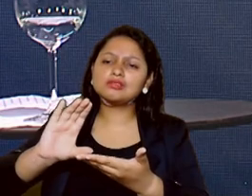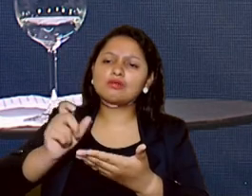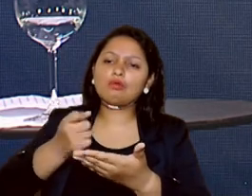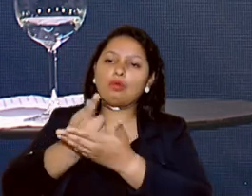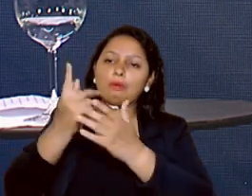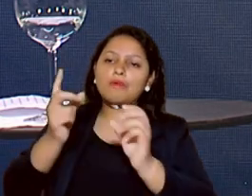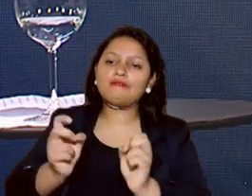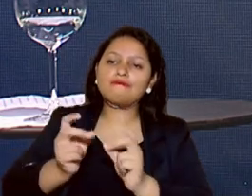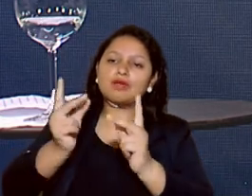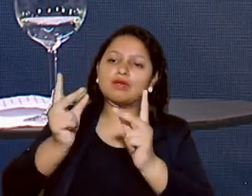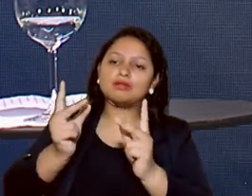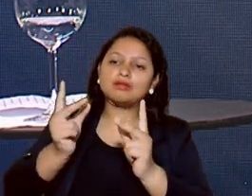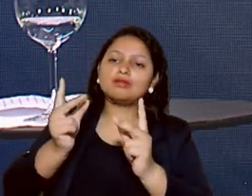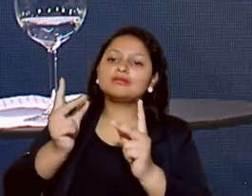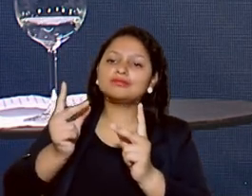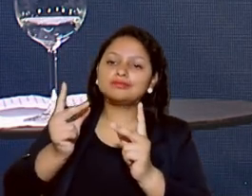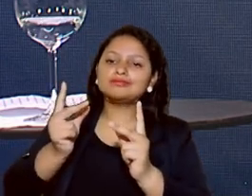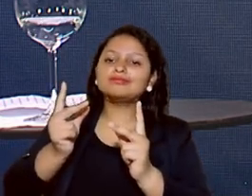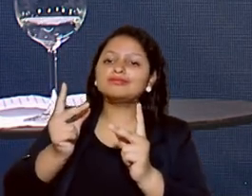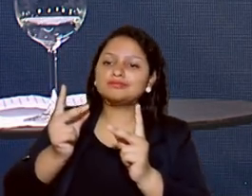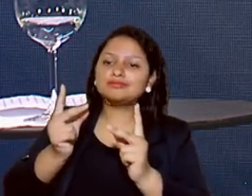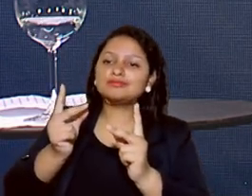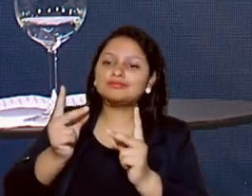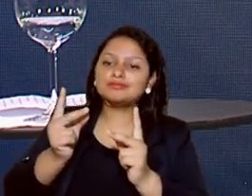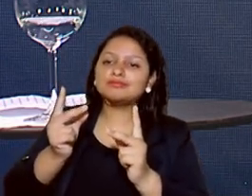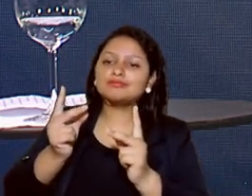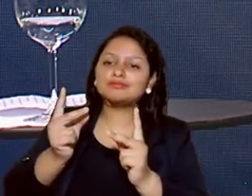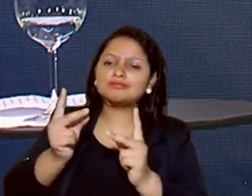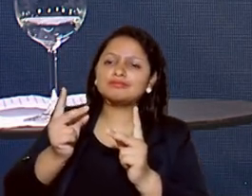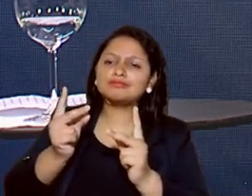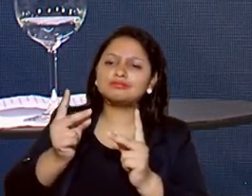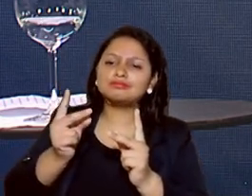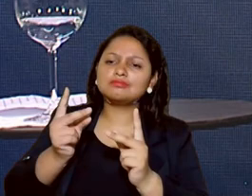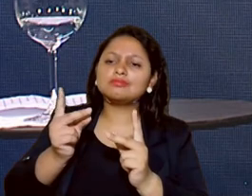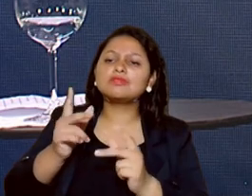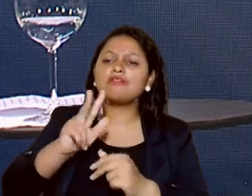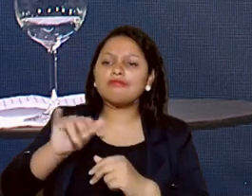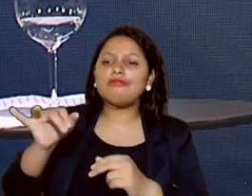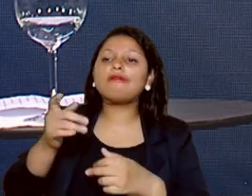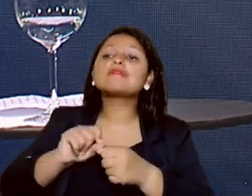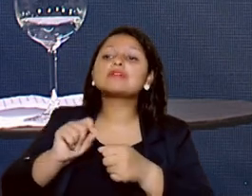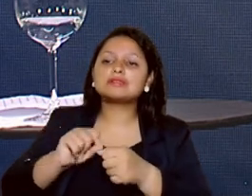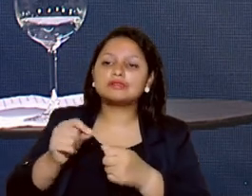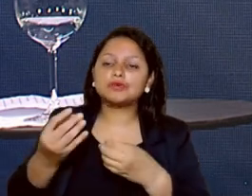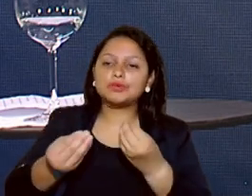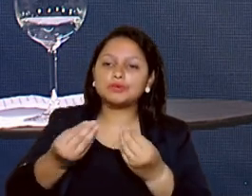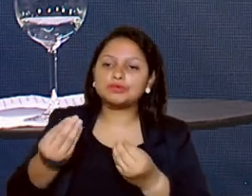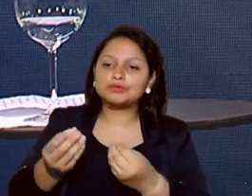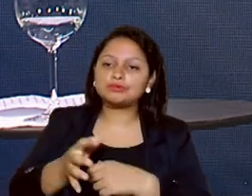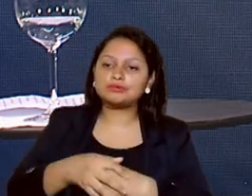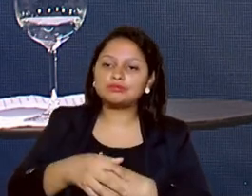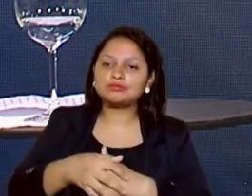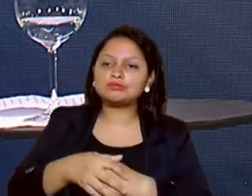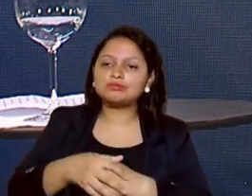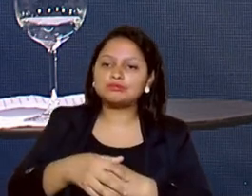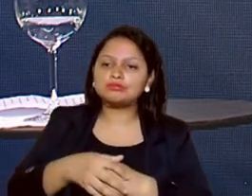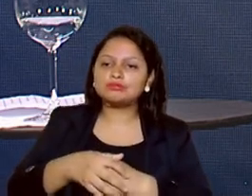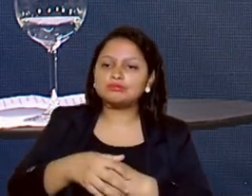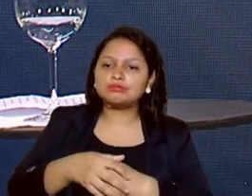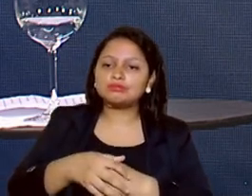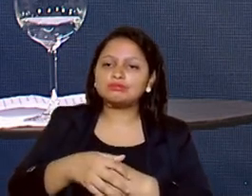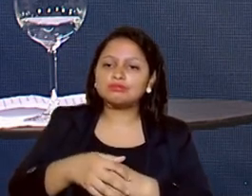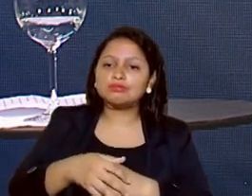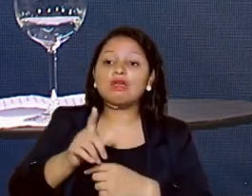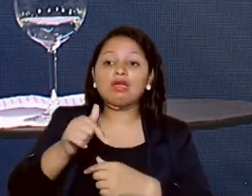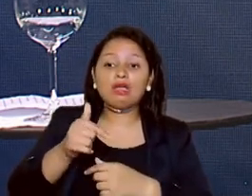venda de duplicatas tá certo é vai operacionalizar isso né não vai ser trivial isso aí é muito maior